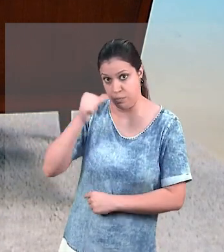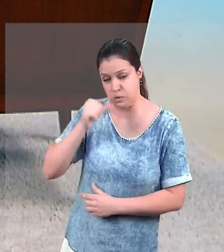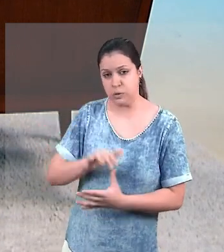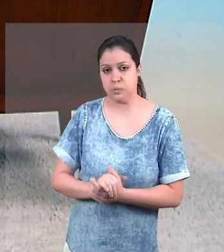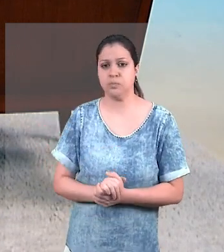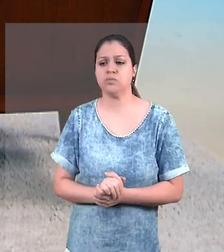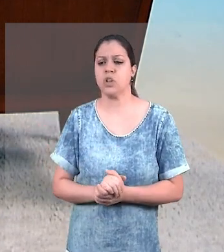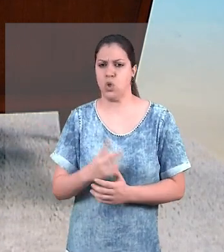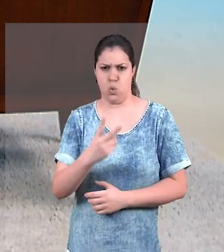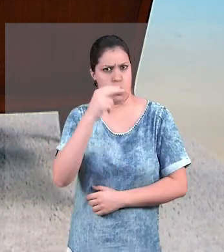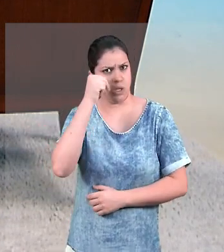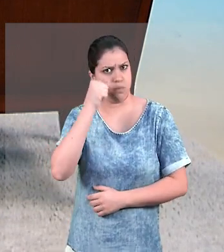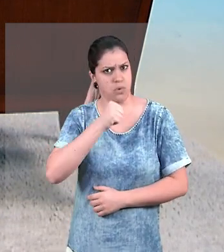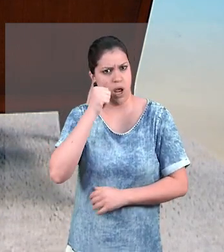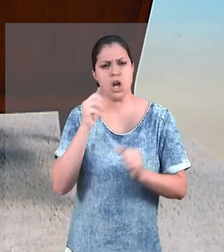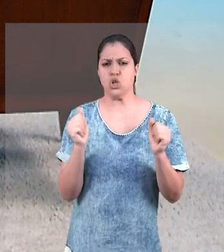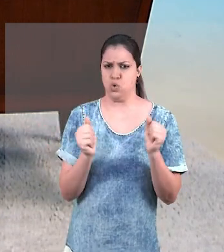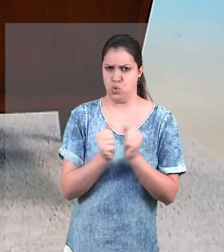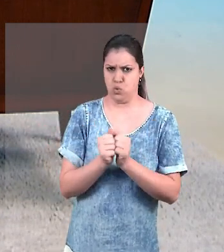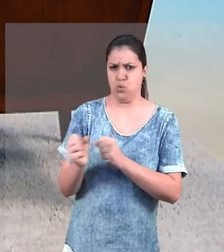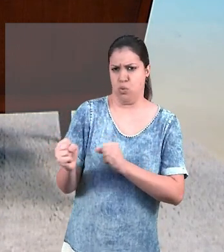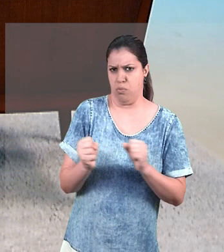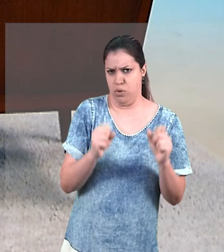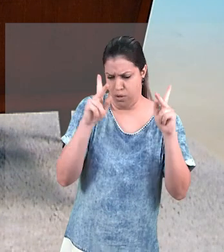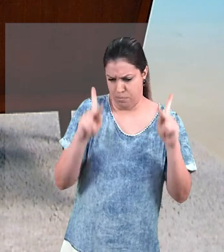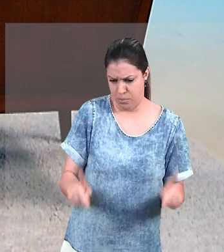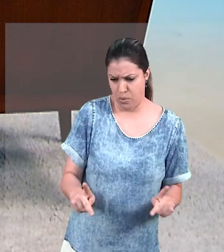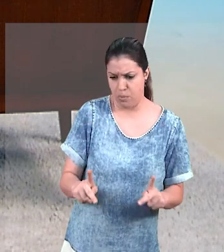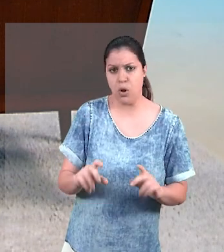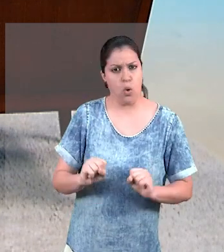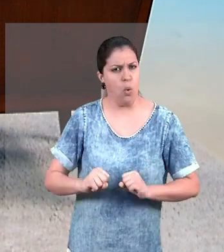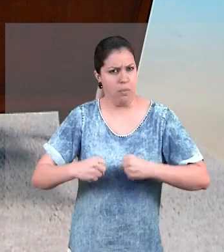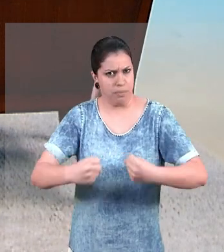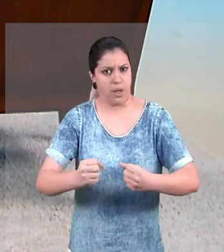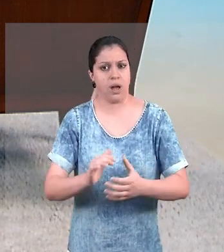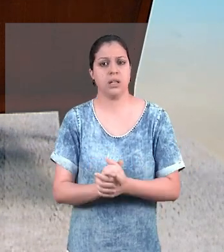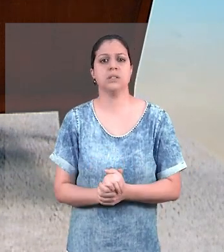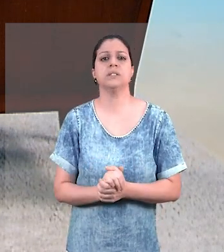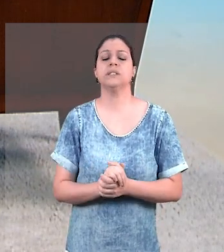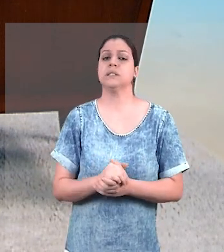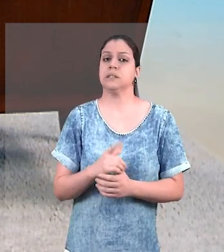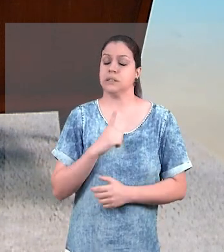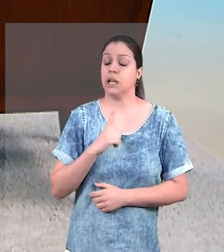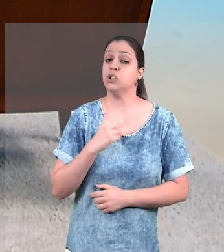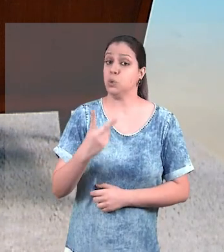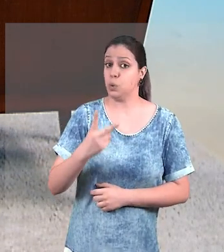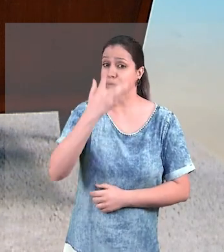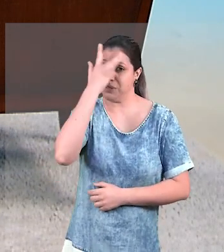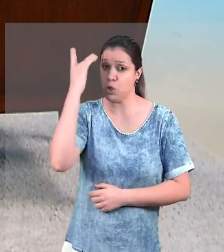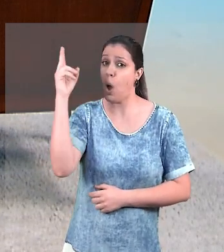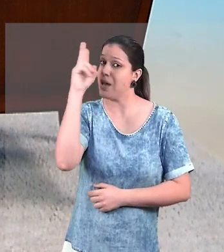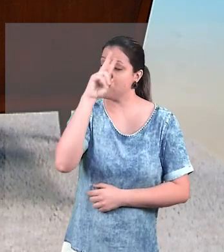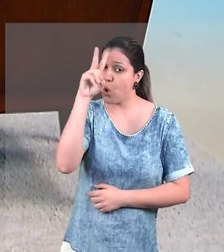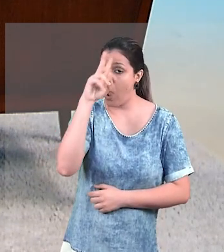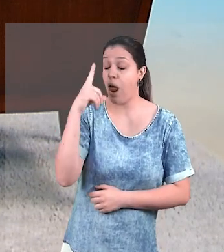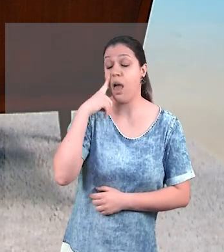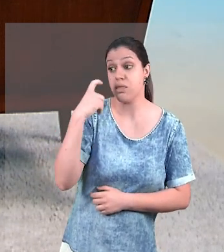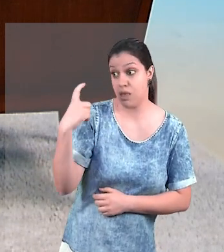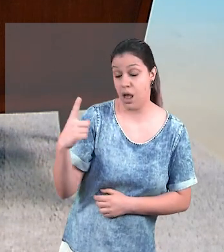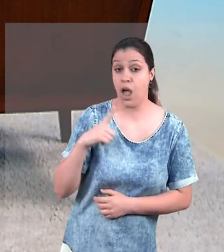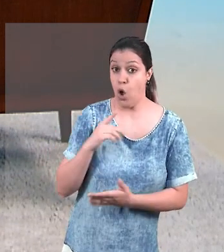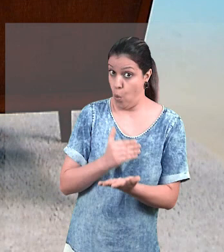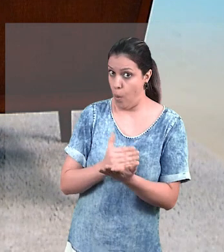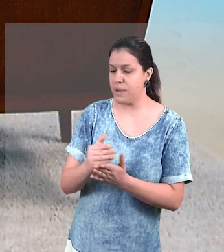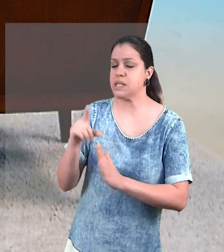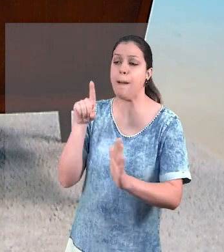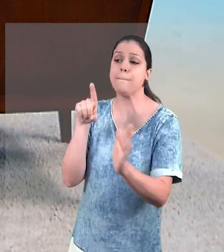poder público nesse combate à violência doméstica e também ao feminicídio, e duas pessoas que têm histórias interessantes. Então eu vou